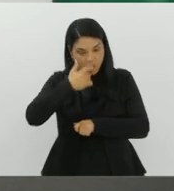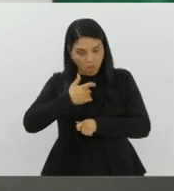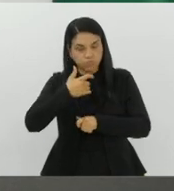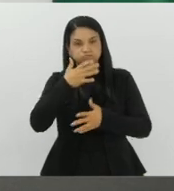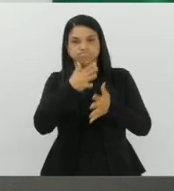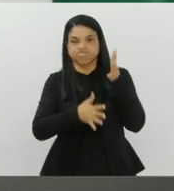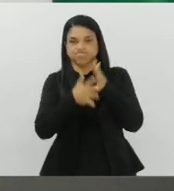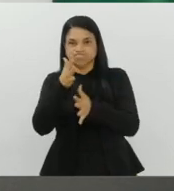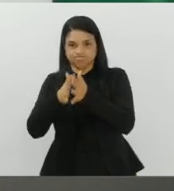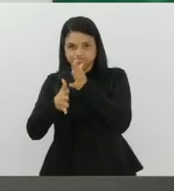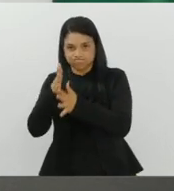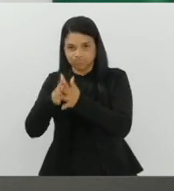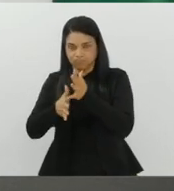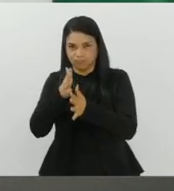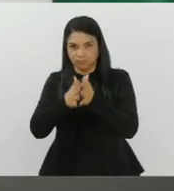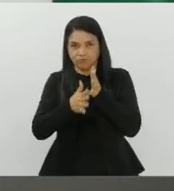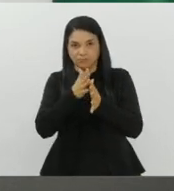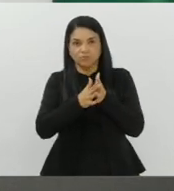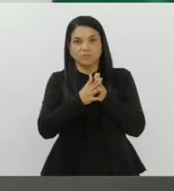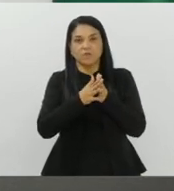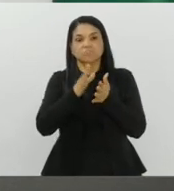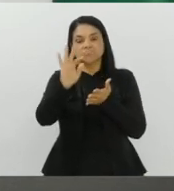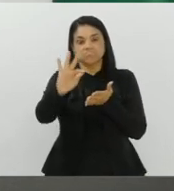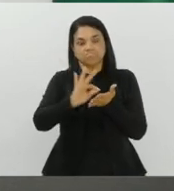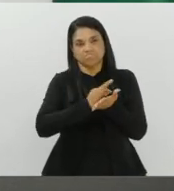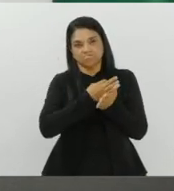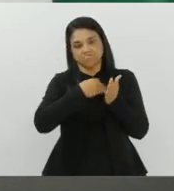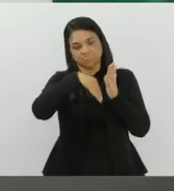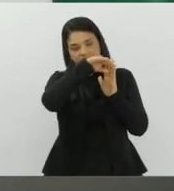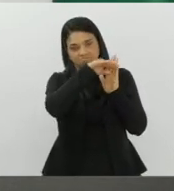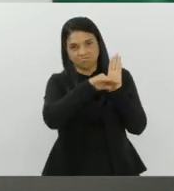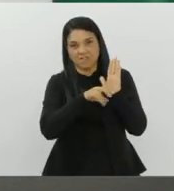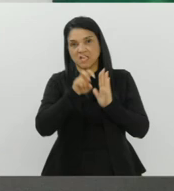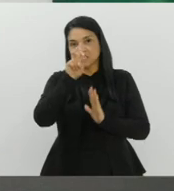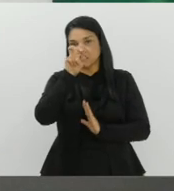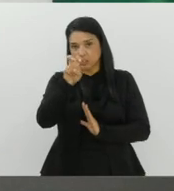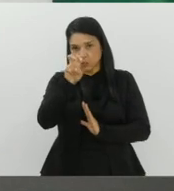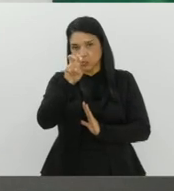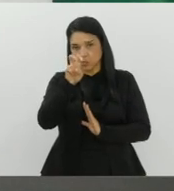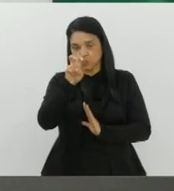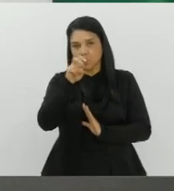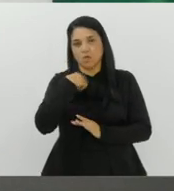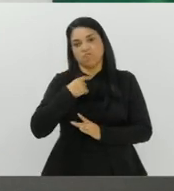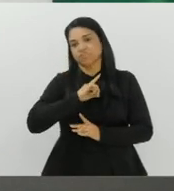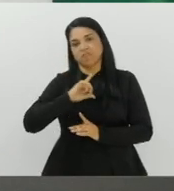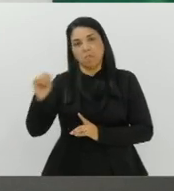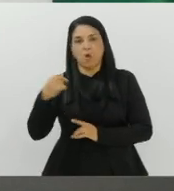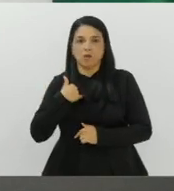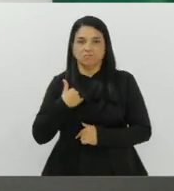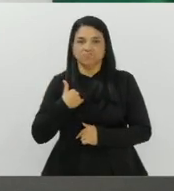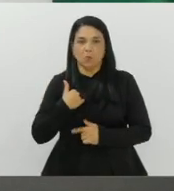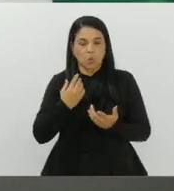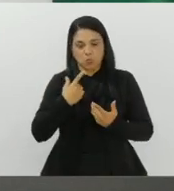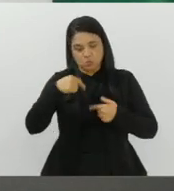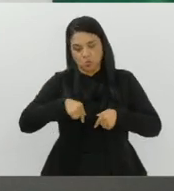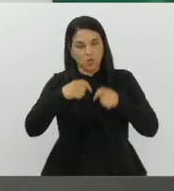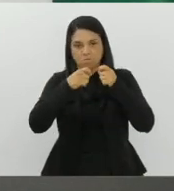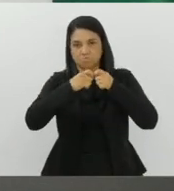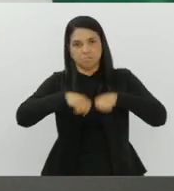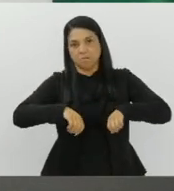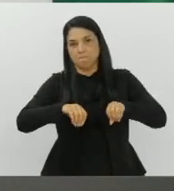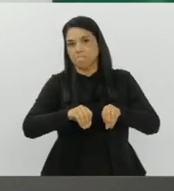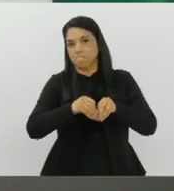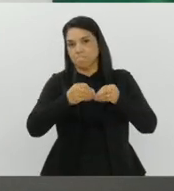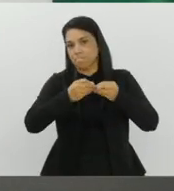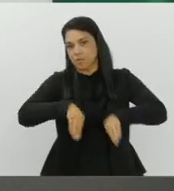aqui, por favor, que façam um abaixo-assinado. Se tiver 5 assinaturas, eu saio da CPI. Eu saio que eu não quero prejudicar, eu não estou aqui para prejudicar.